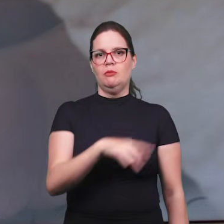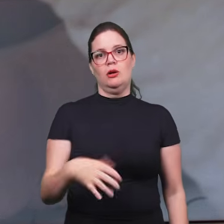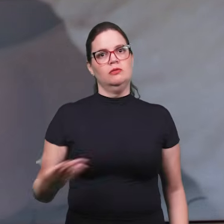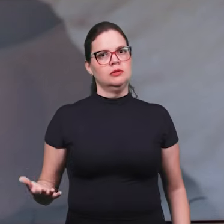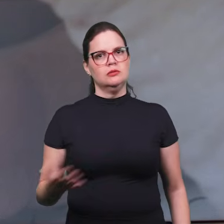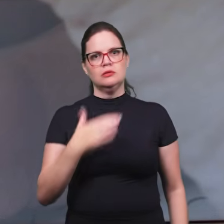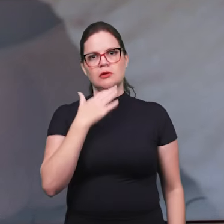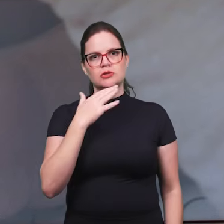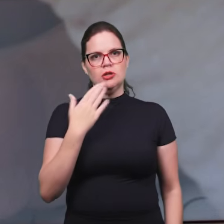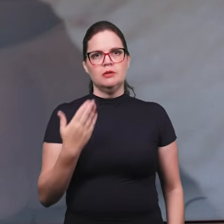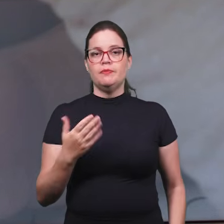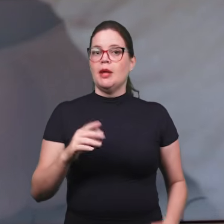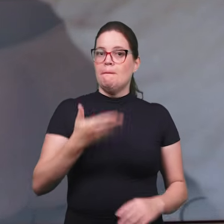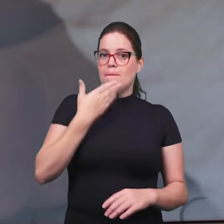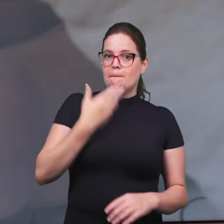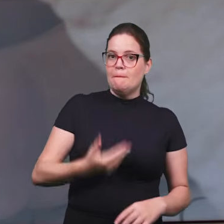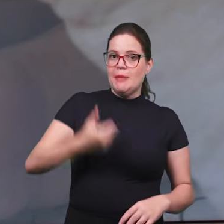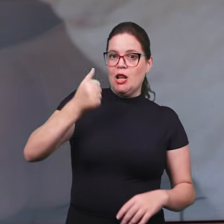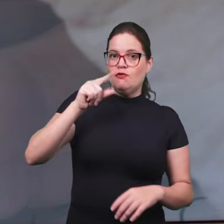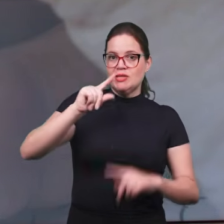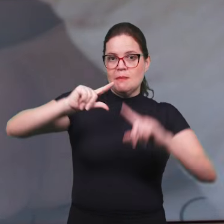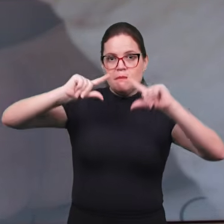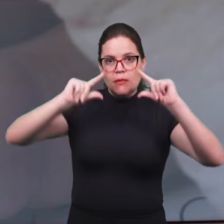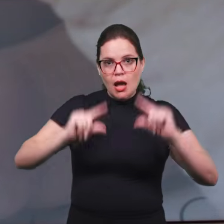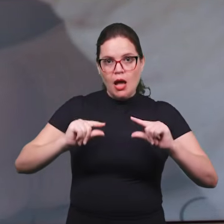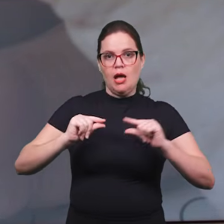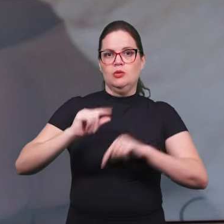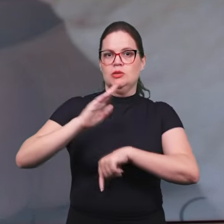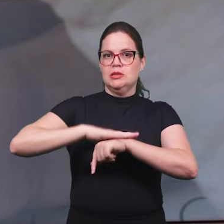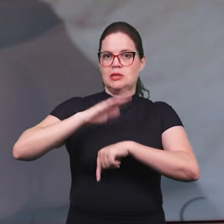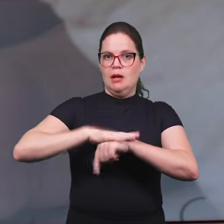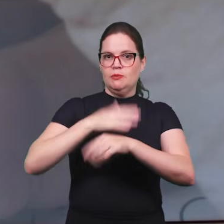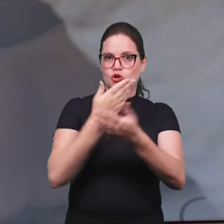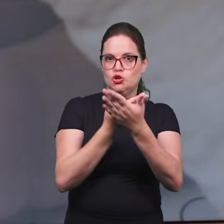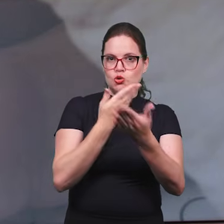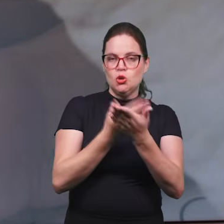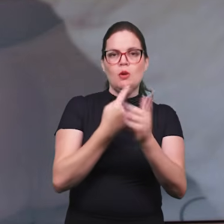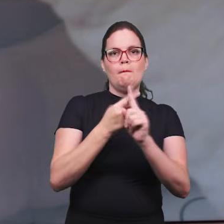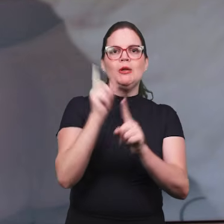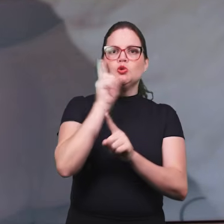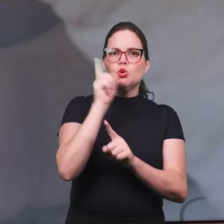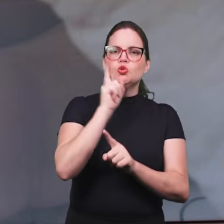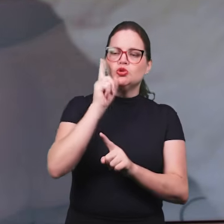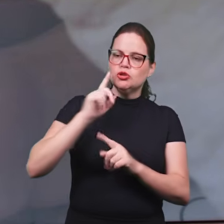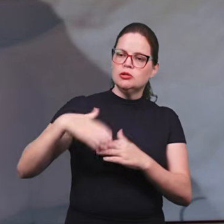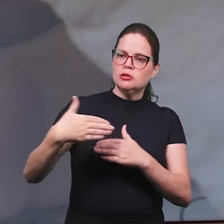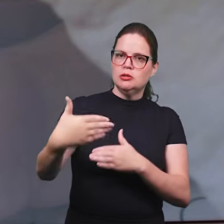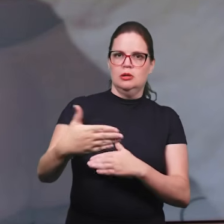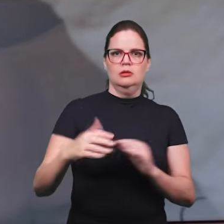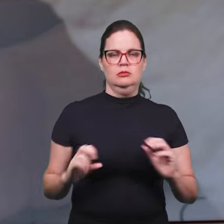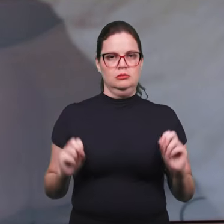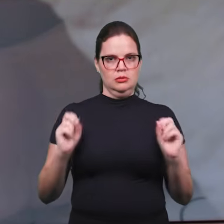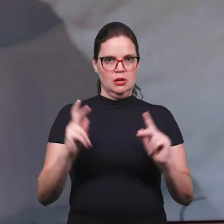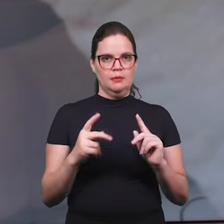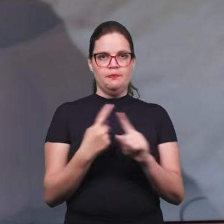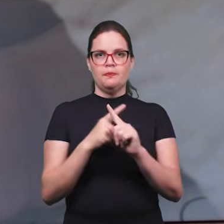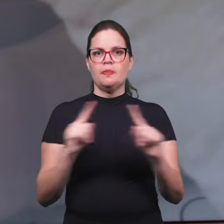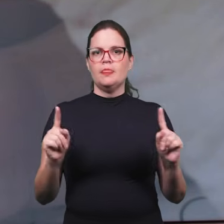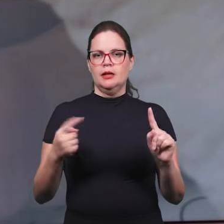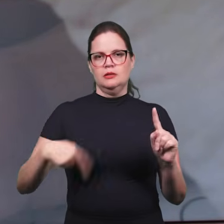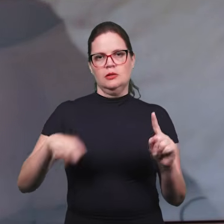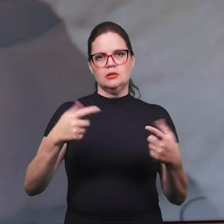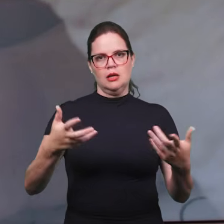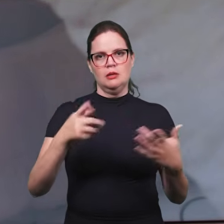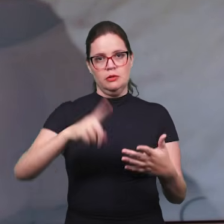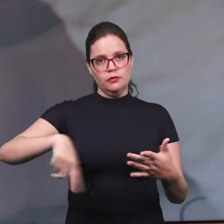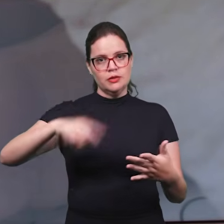carga horária menor, mas que você seja constante, que você tenha períodos de estudo. E é isso que a gente quer